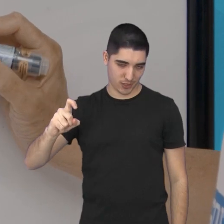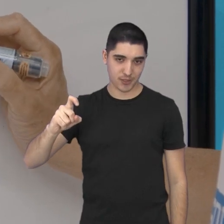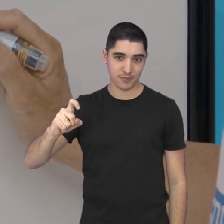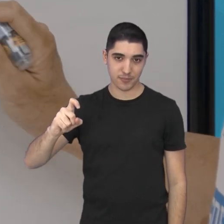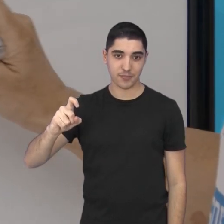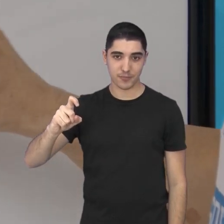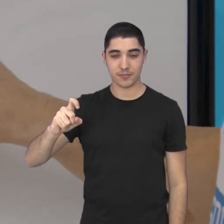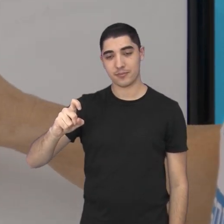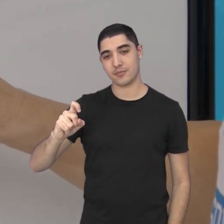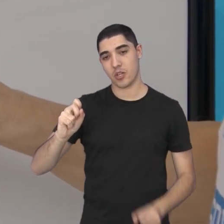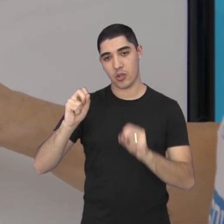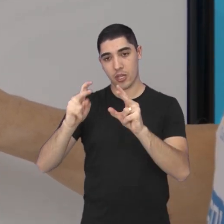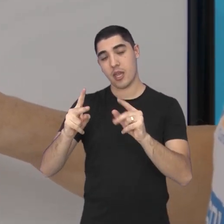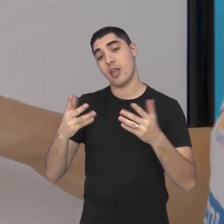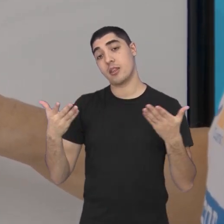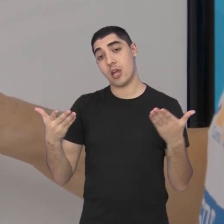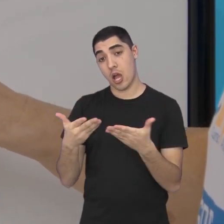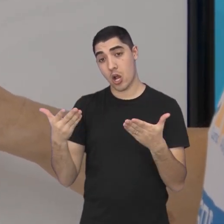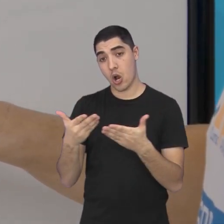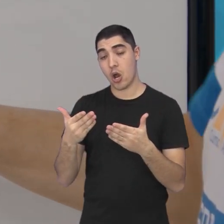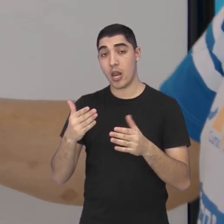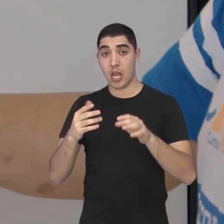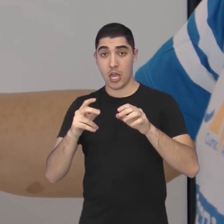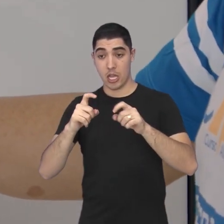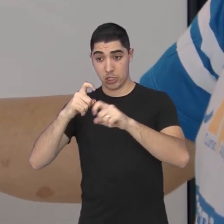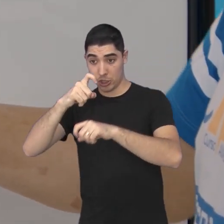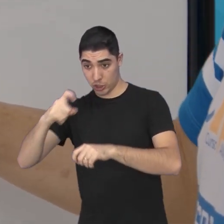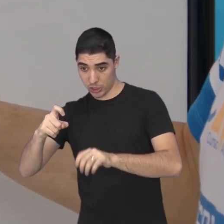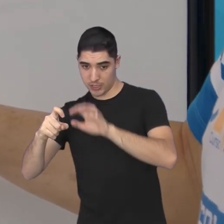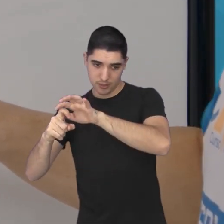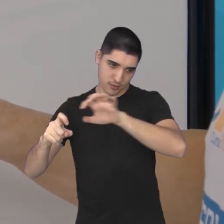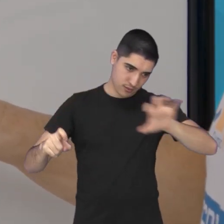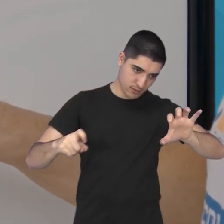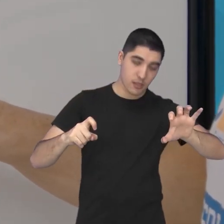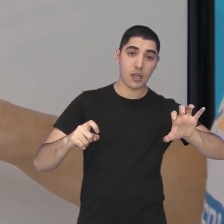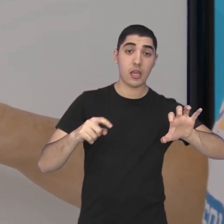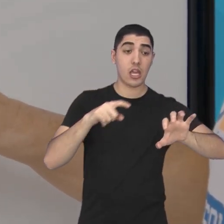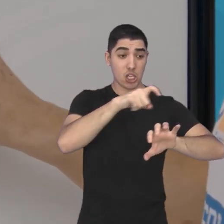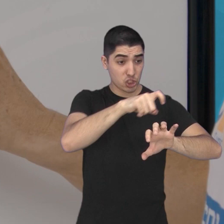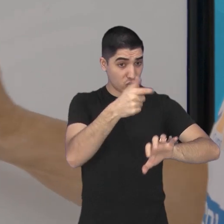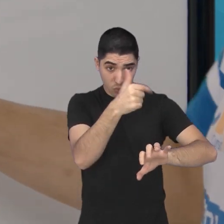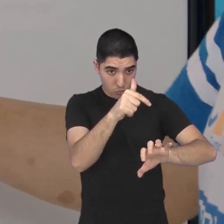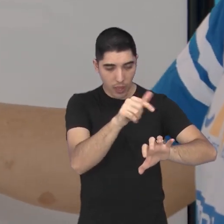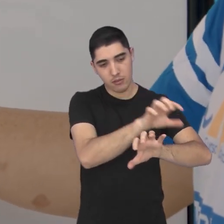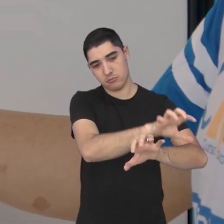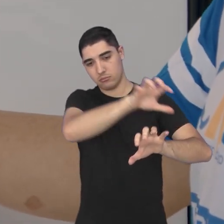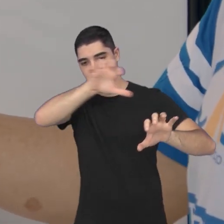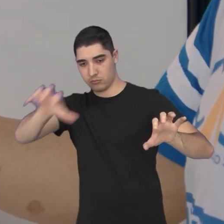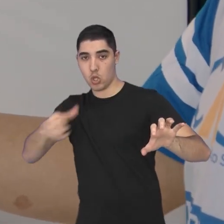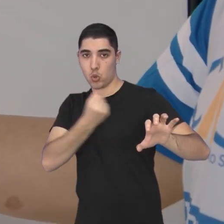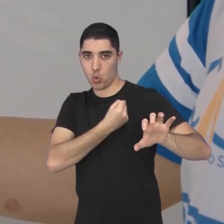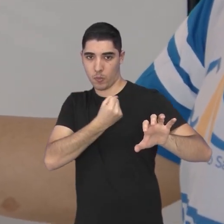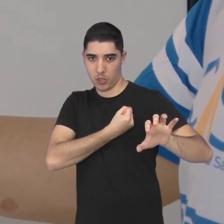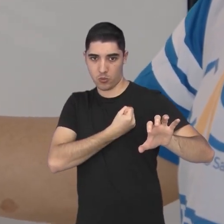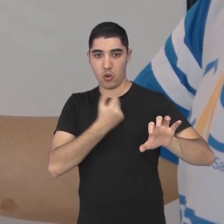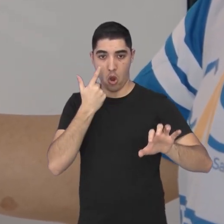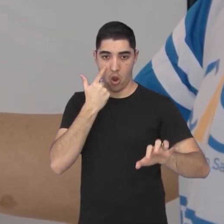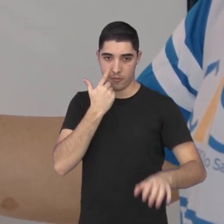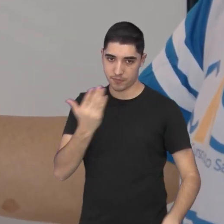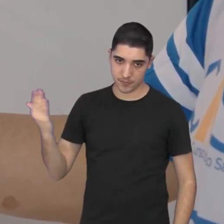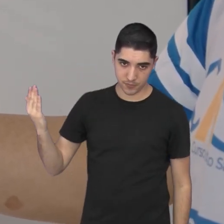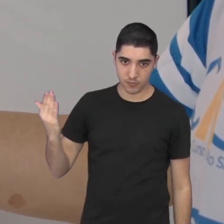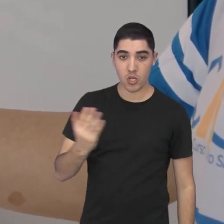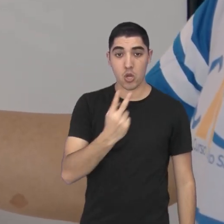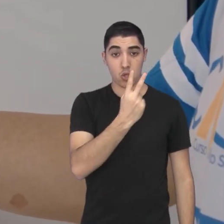Ok? Agora nós vamos colocar tudo que é x de um lado e tudo que não tem x do outro lado. Então aqui vai ficar